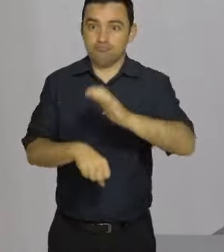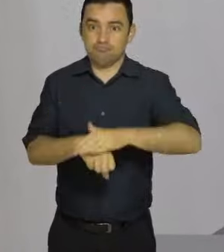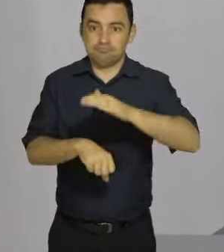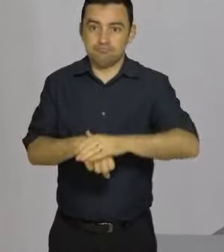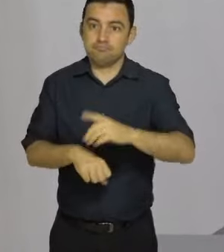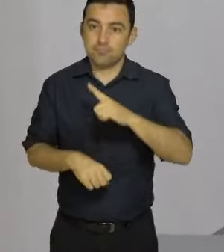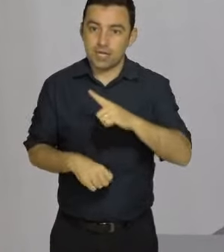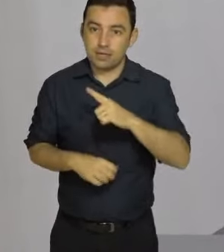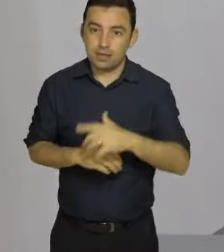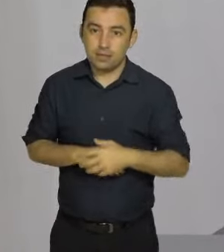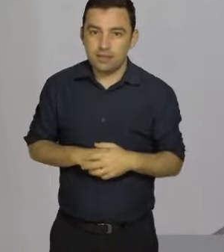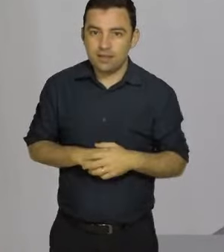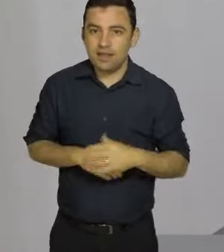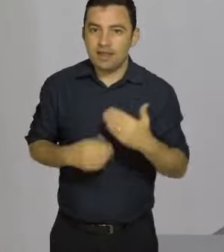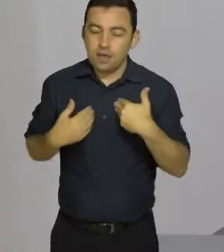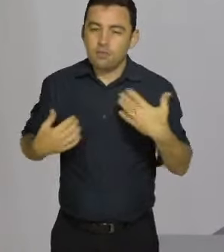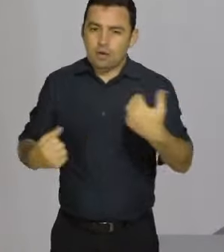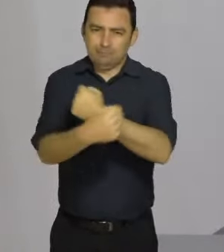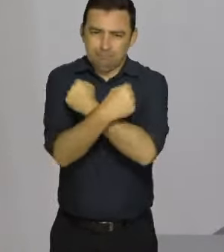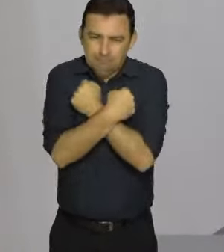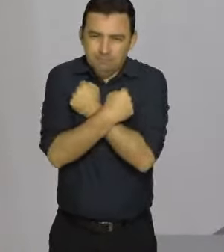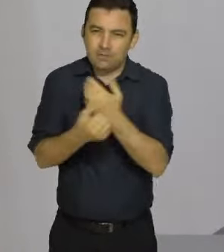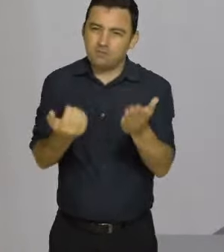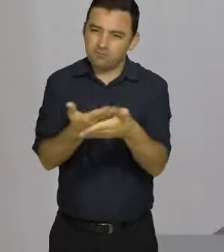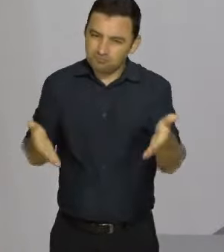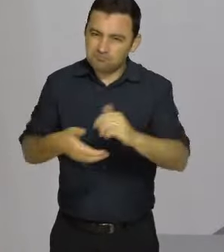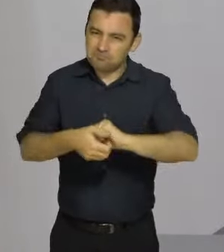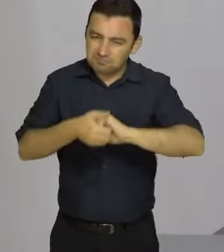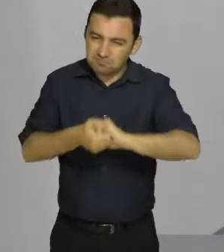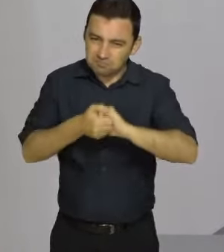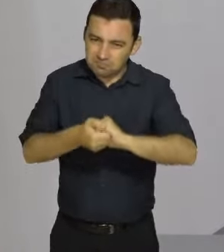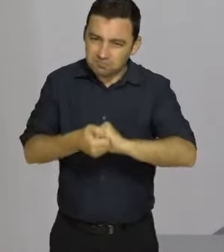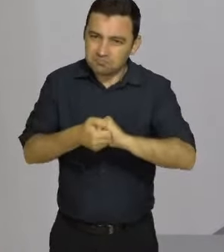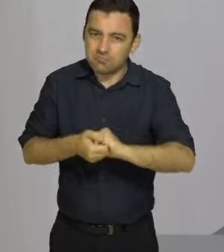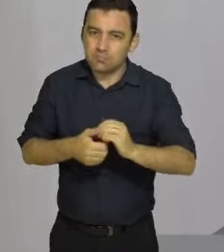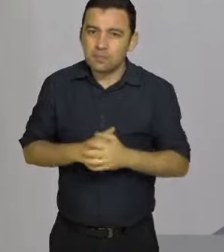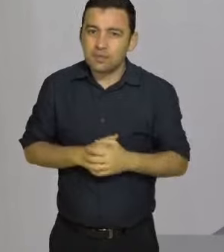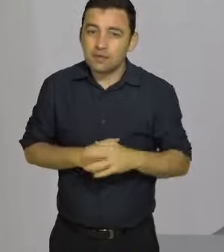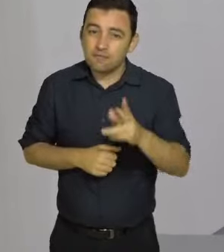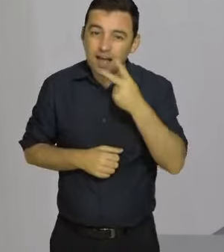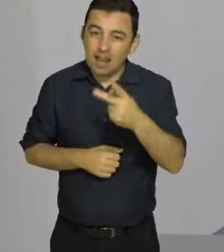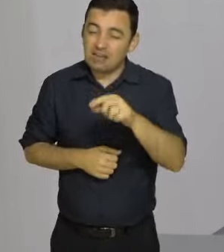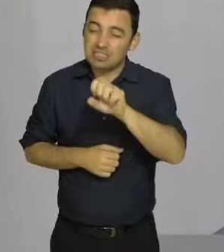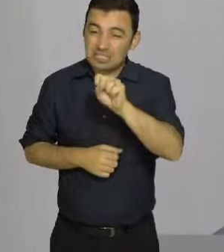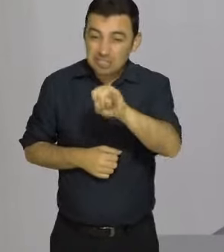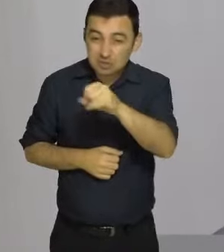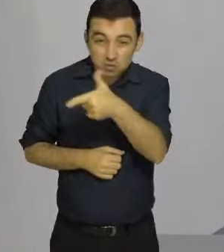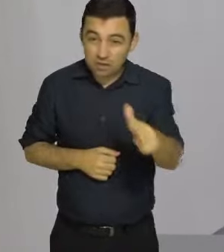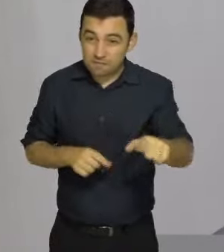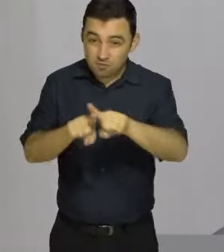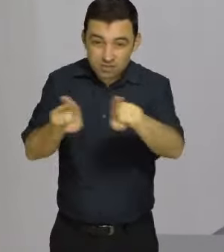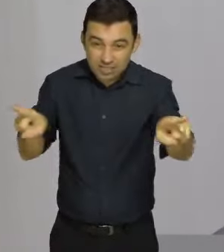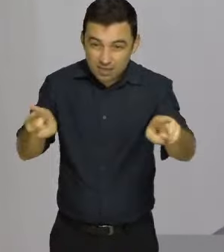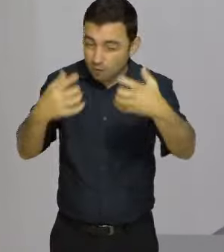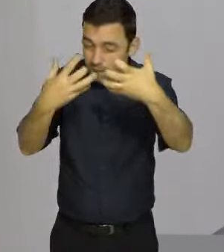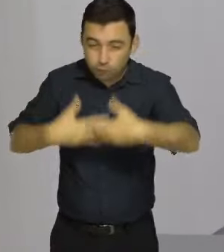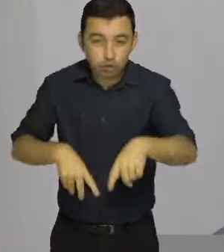Então, eu estou aqui para abraçá-las, cumprimentá-las, dizer que sem vocês nada funciona